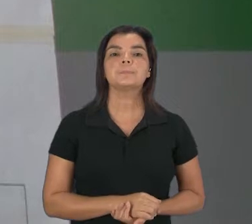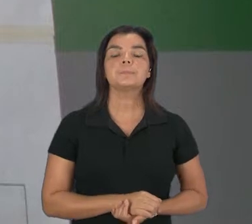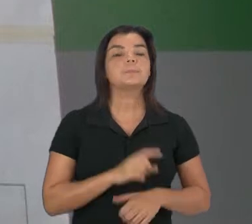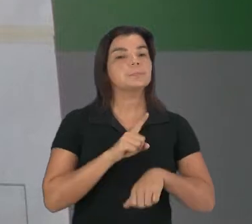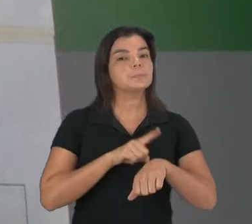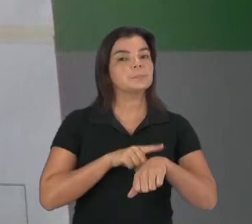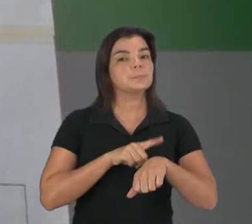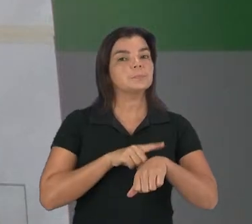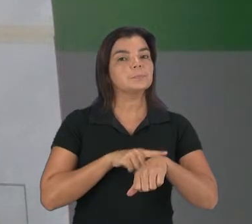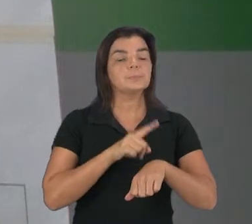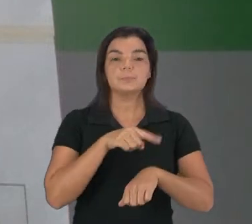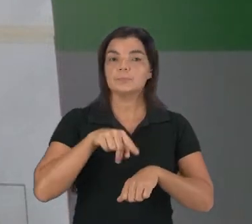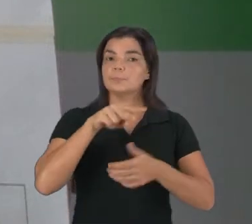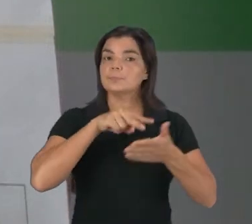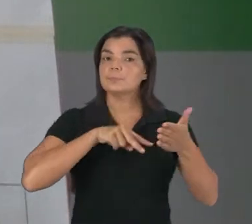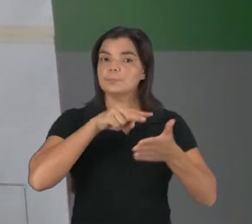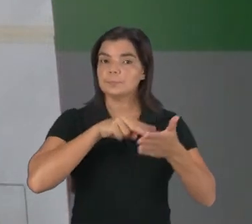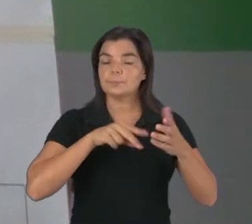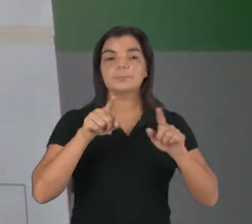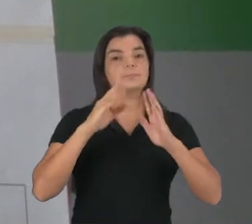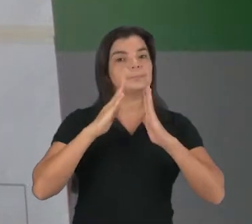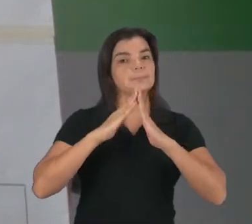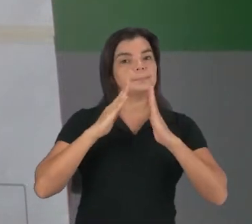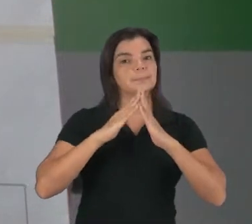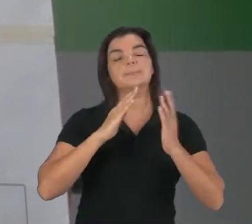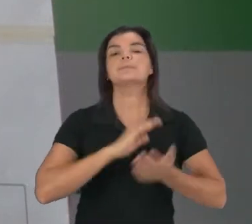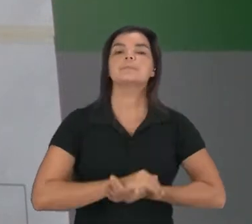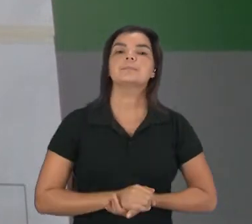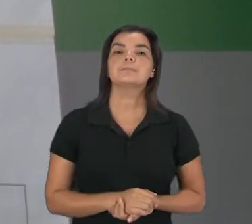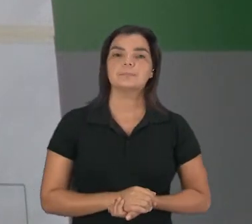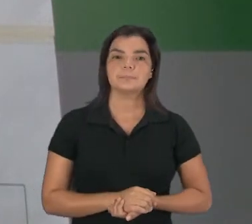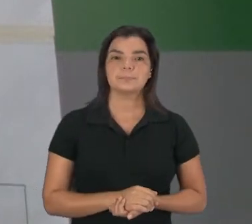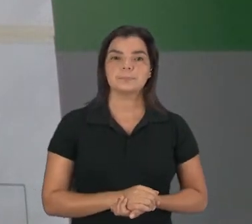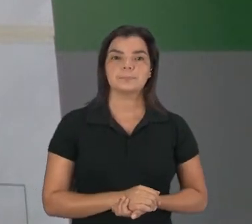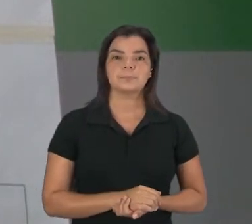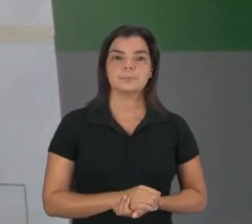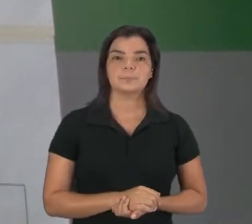um tempinho para você ler essas frases aí em casa.